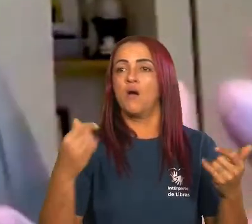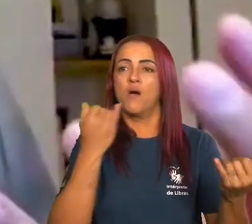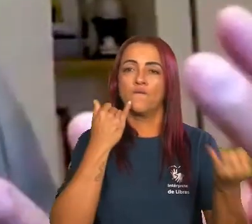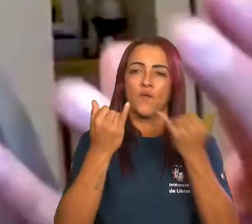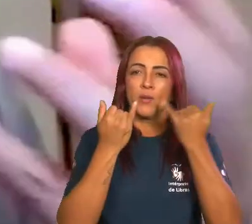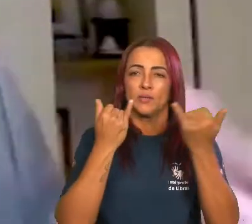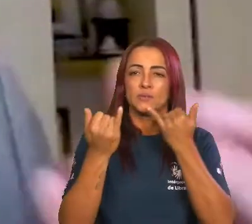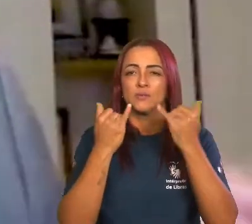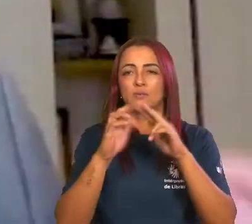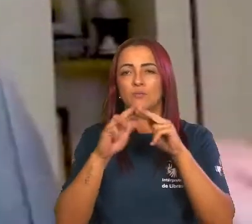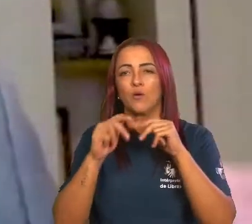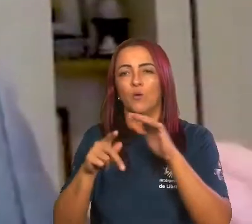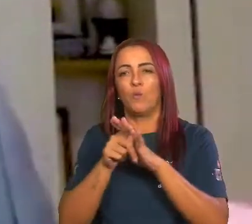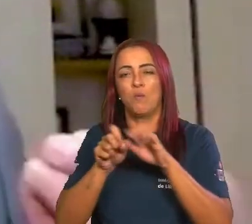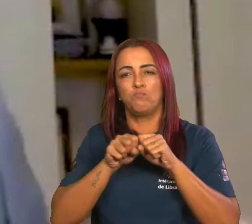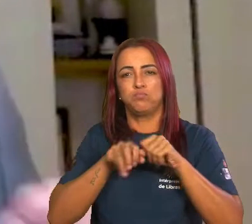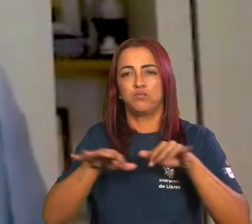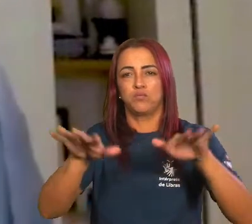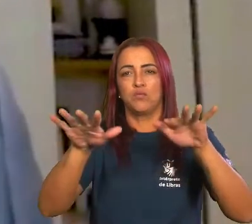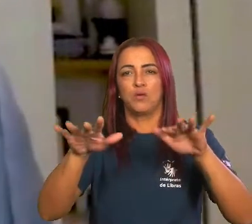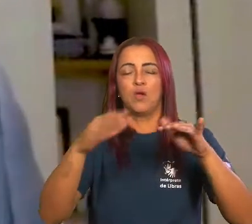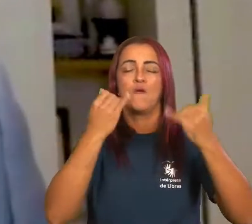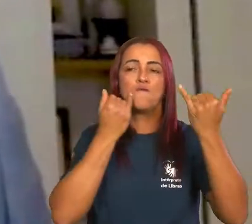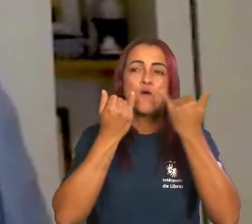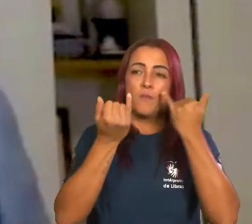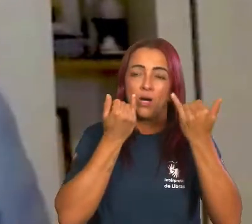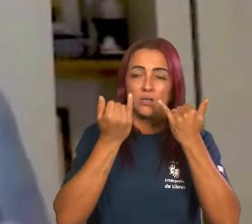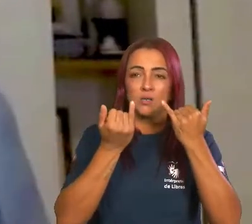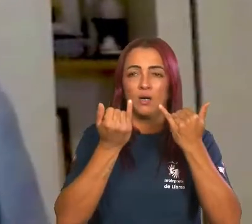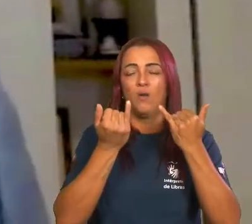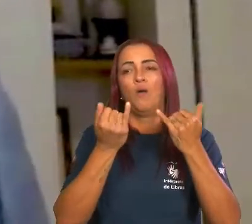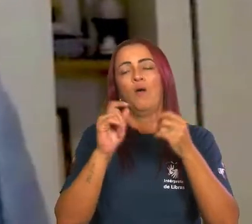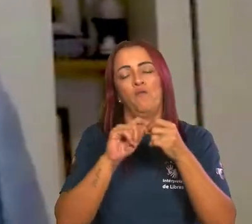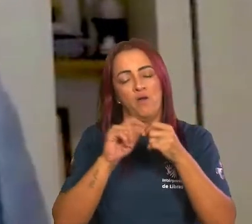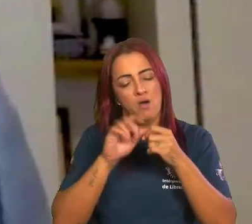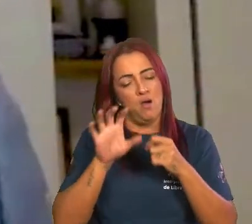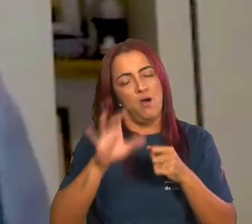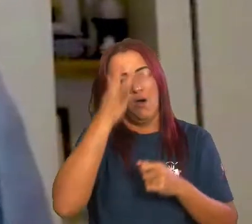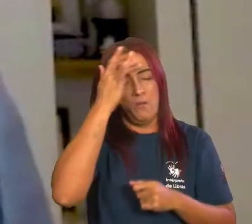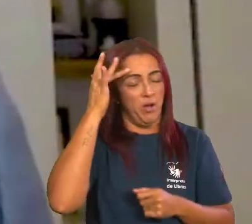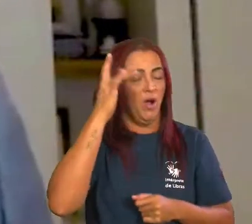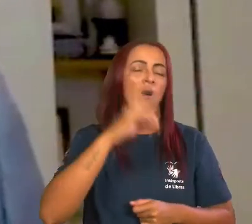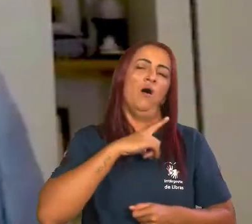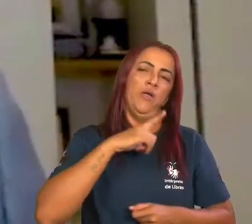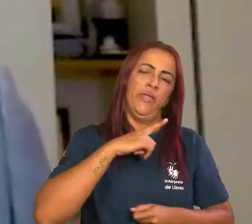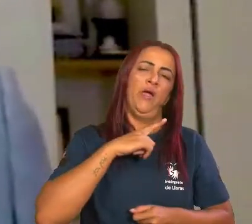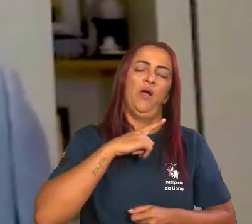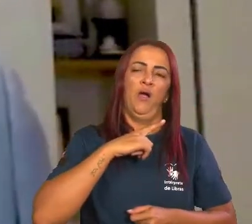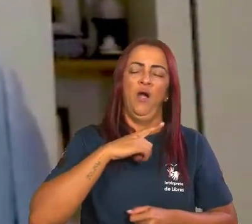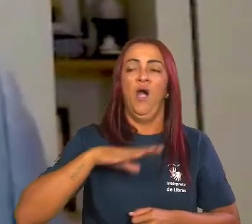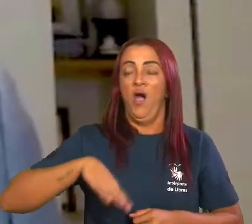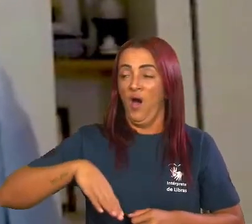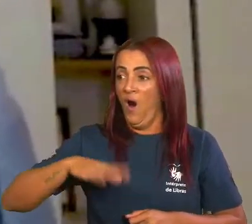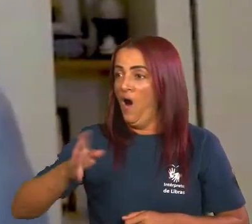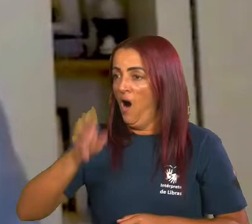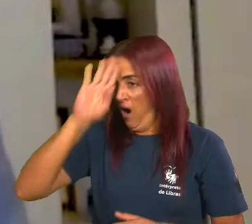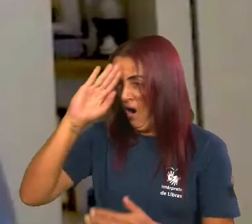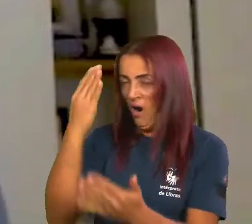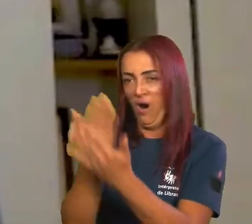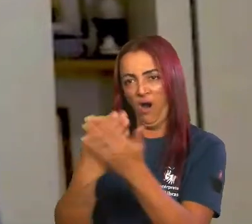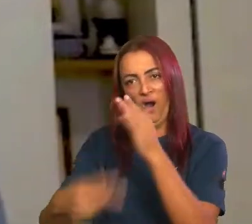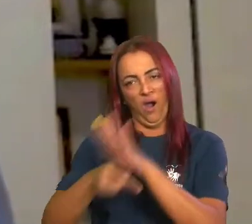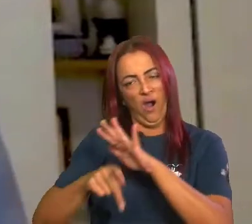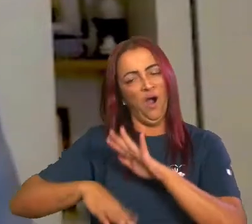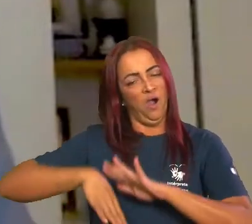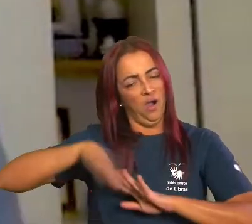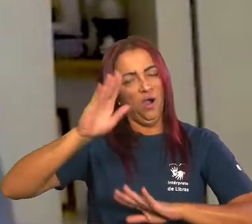informação, a disseminação de informação fez com que as pessoas tivessem mais confiança de